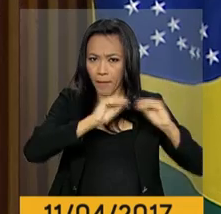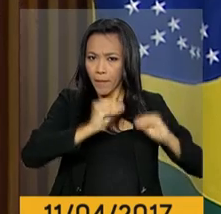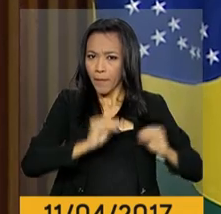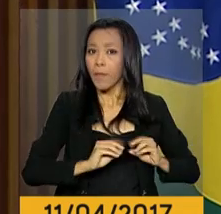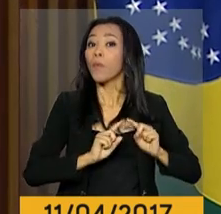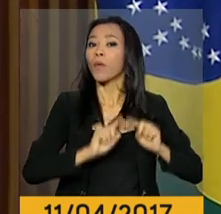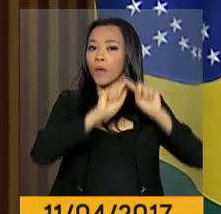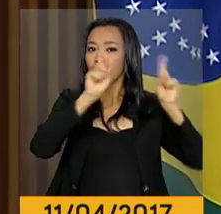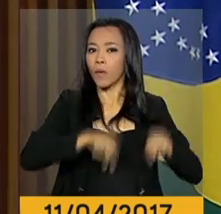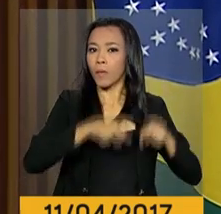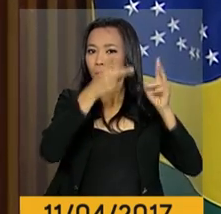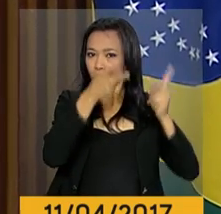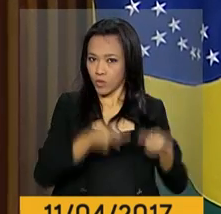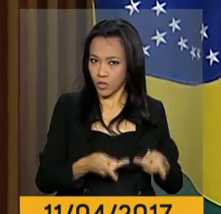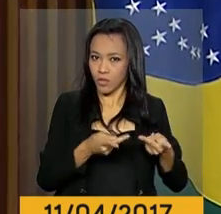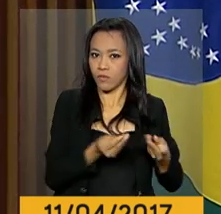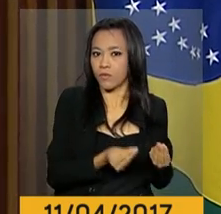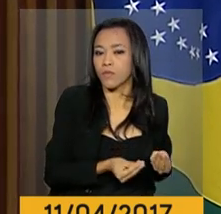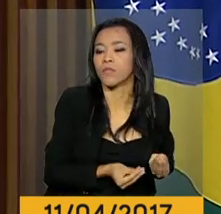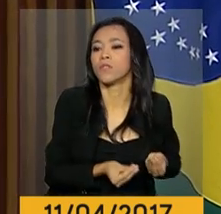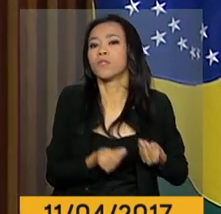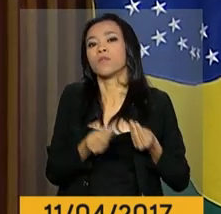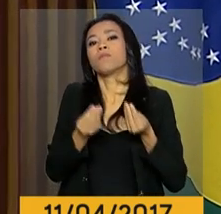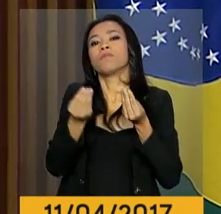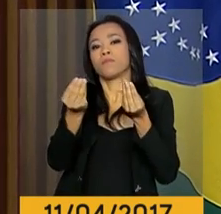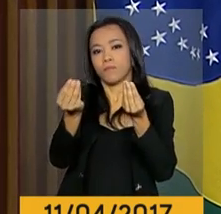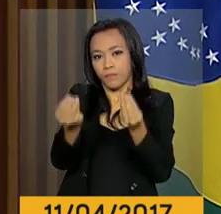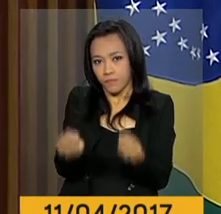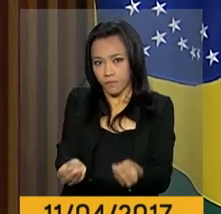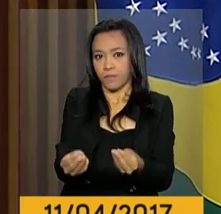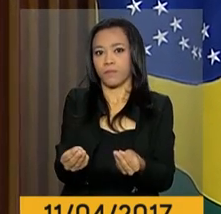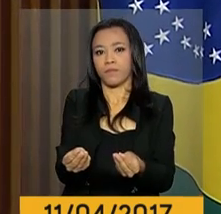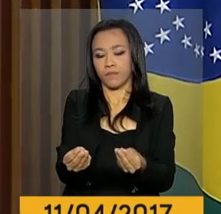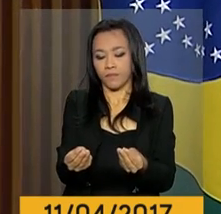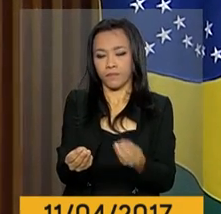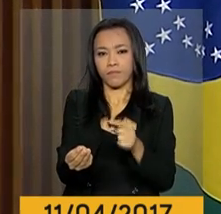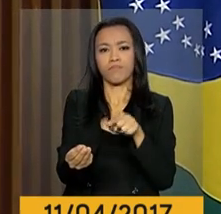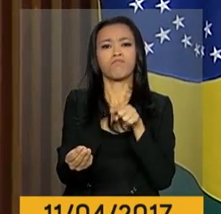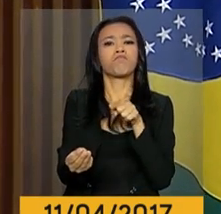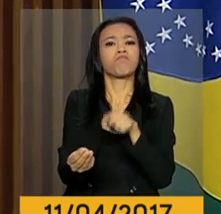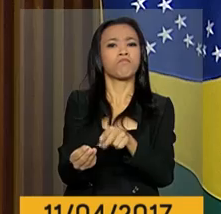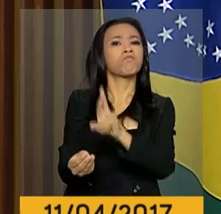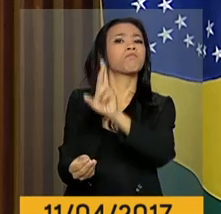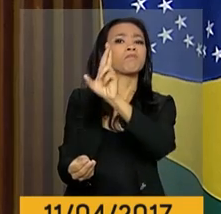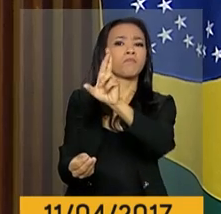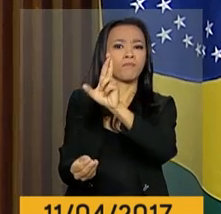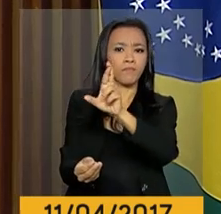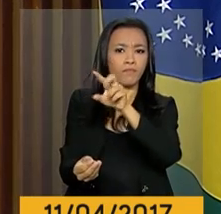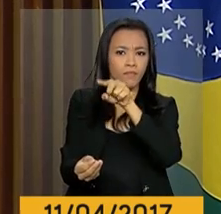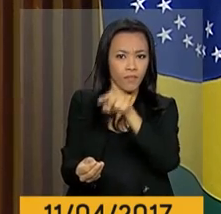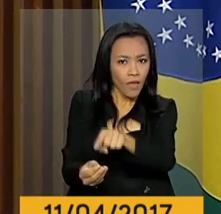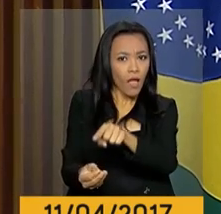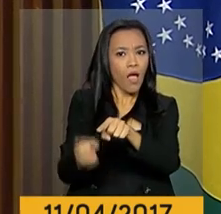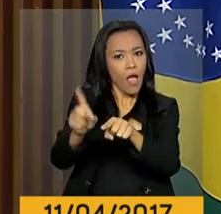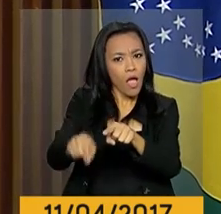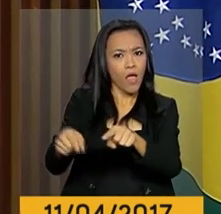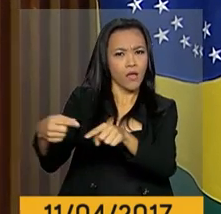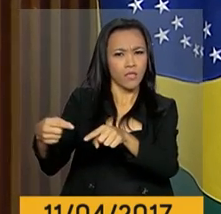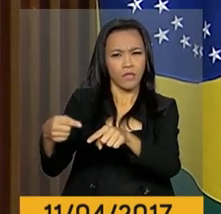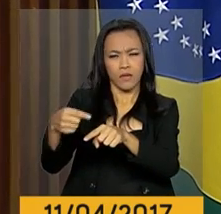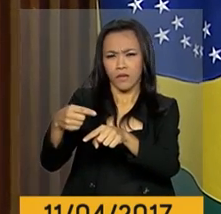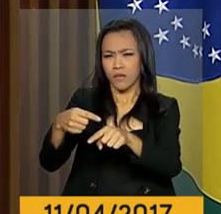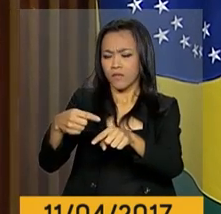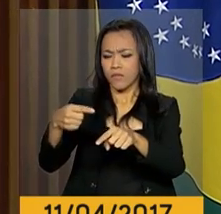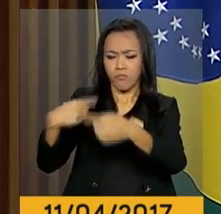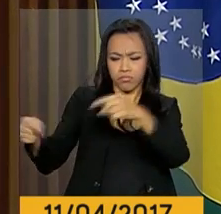remeteu ao à casa que é o centro das várias